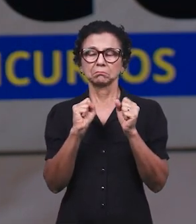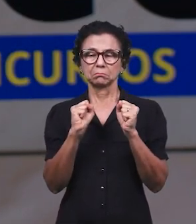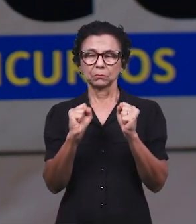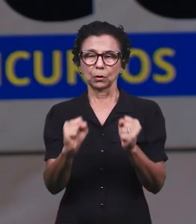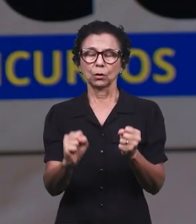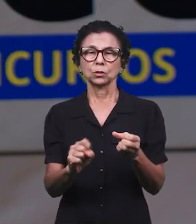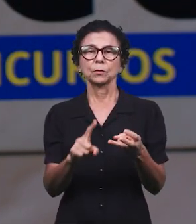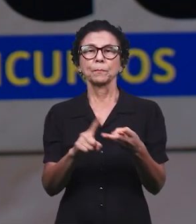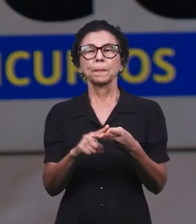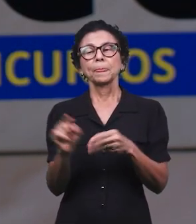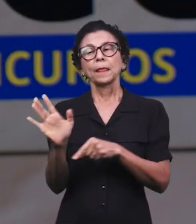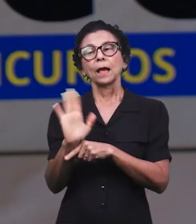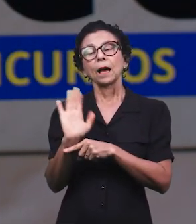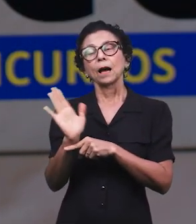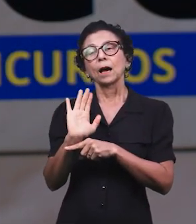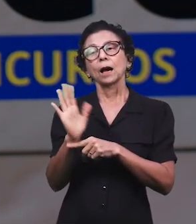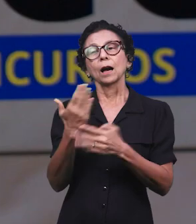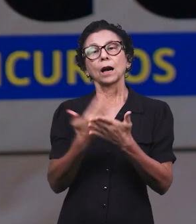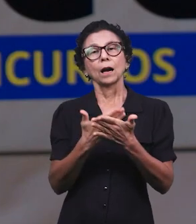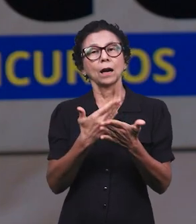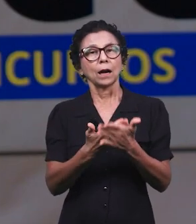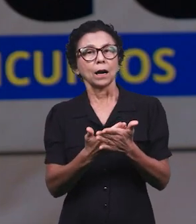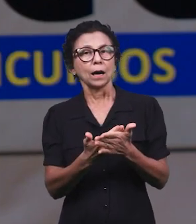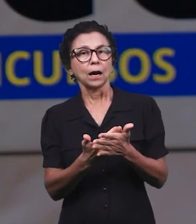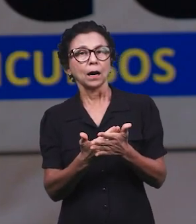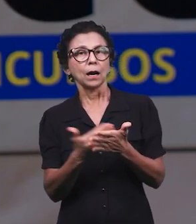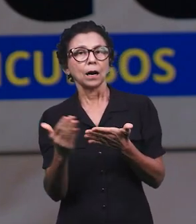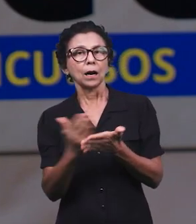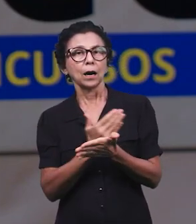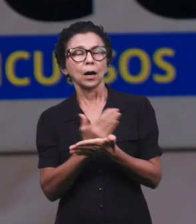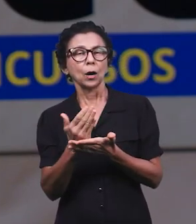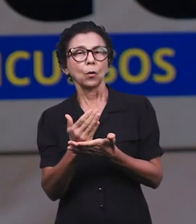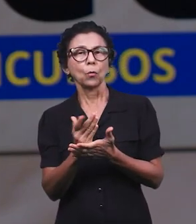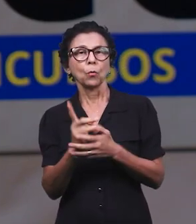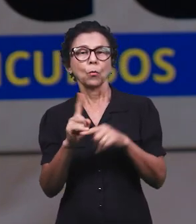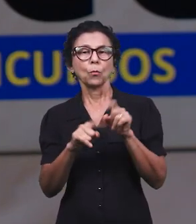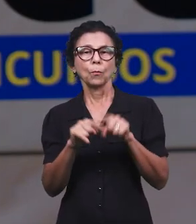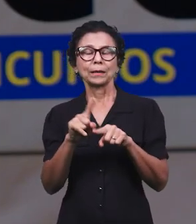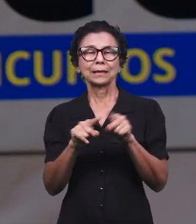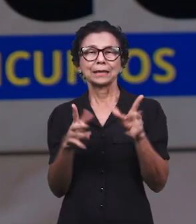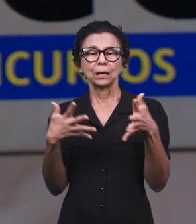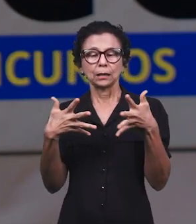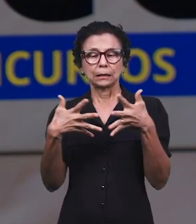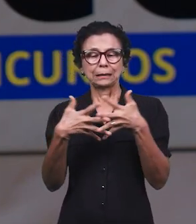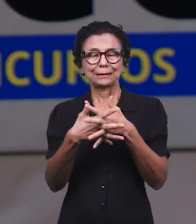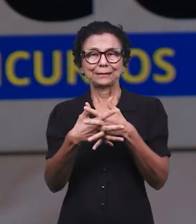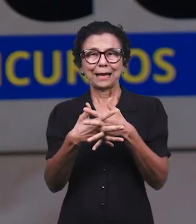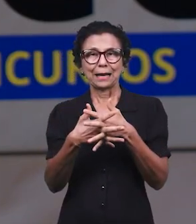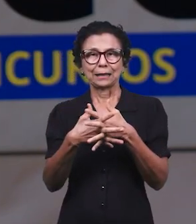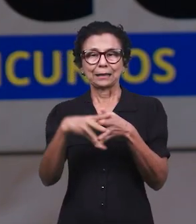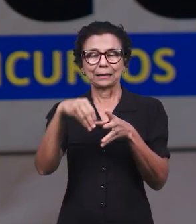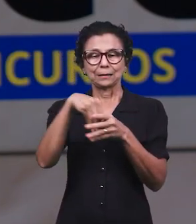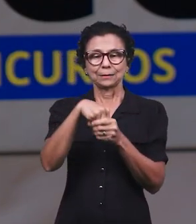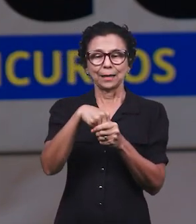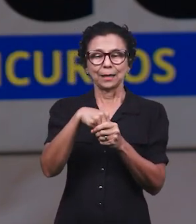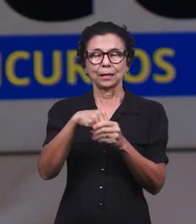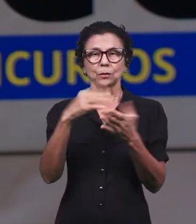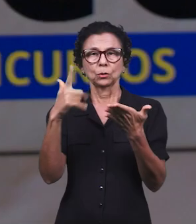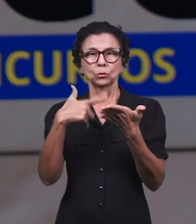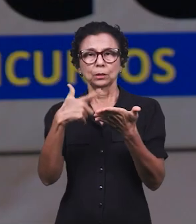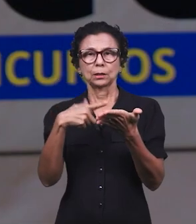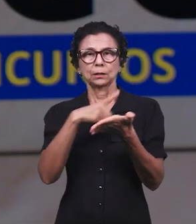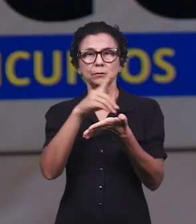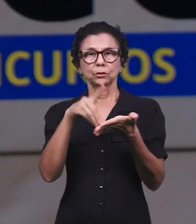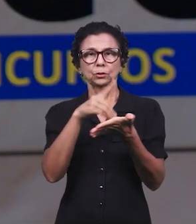as videoaulas. Algumas ferramentas hoje já integram dentro do livro digital conexões, por exemplo,